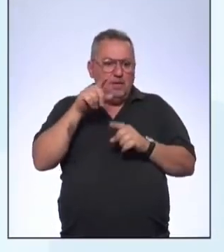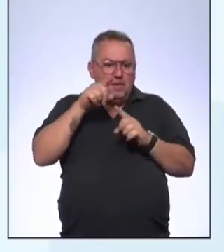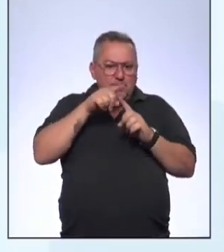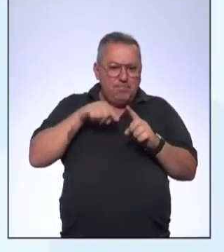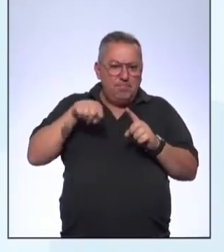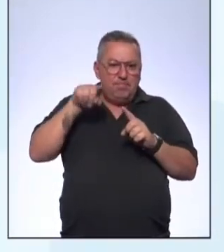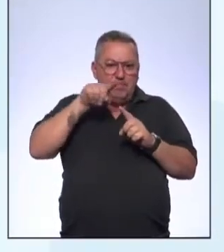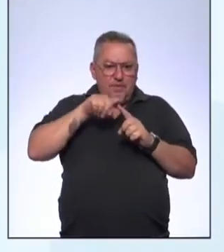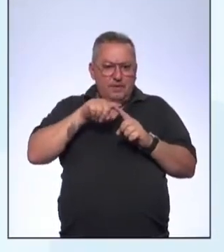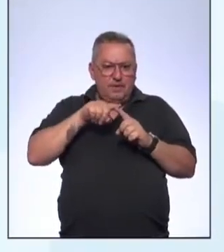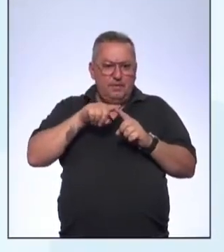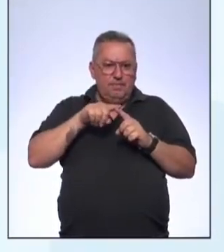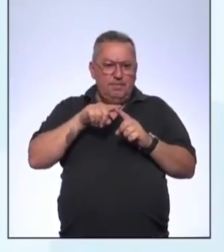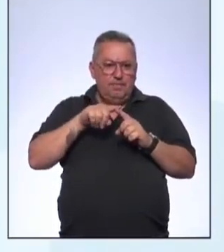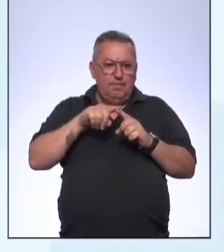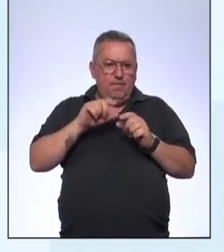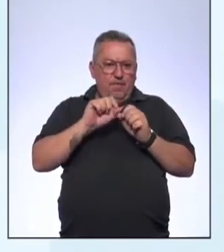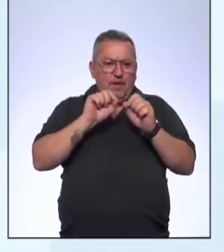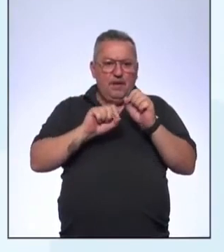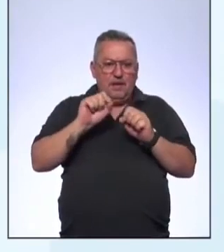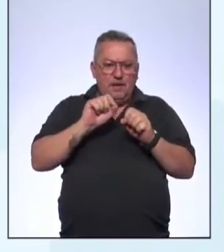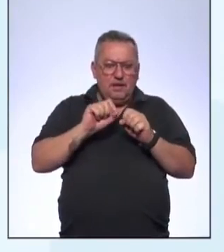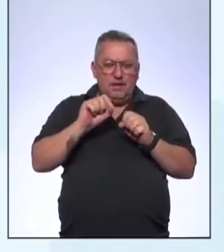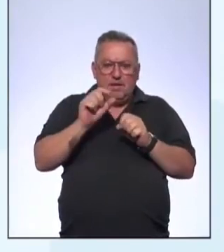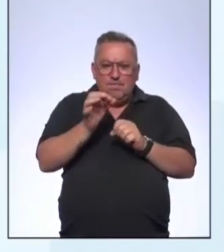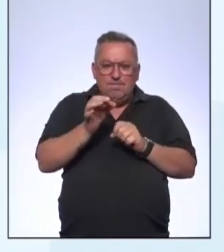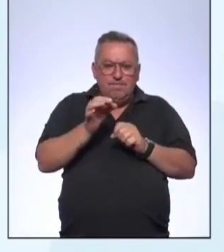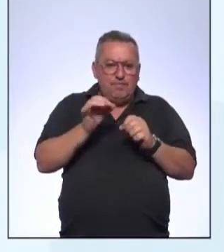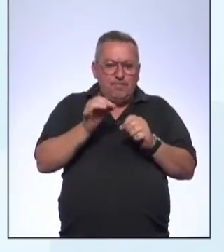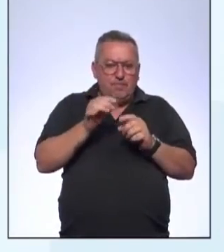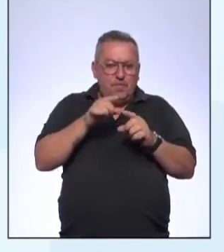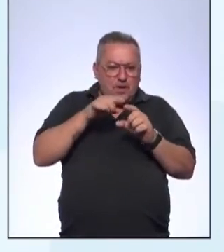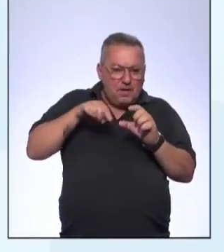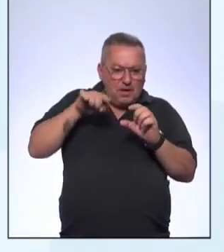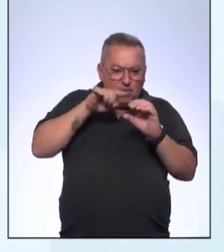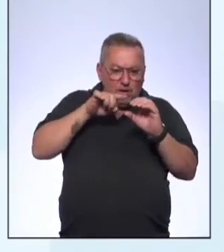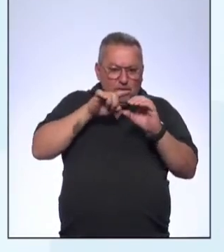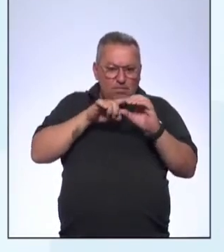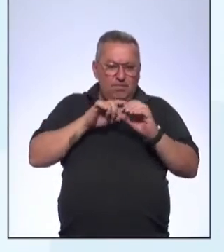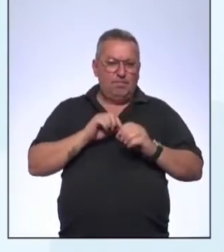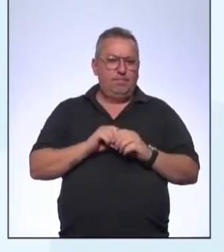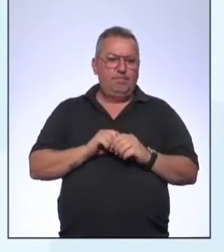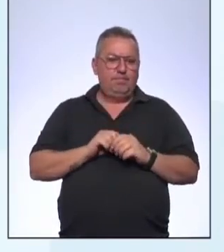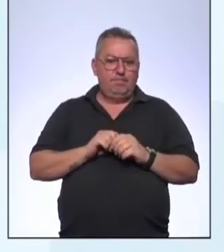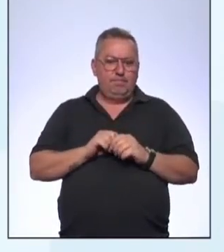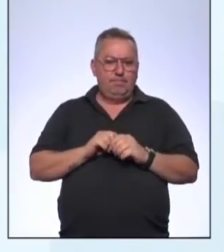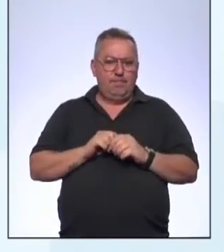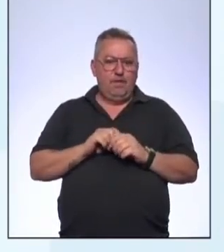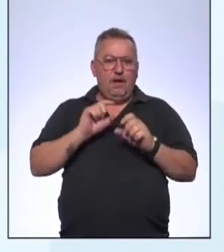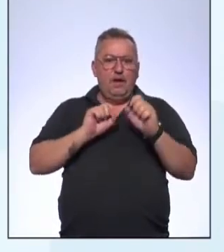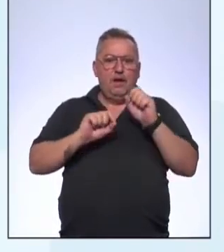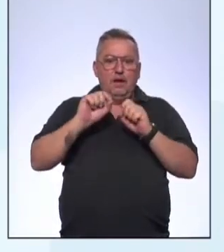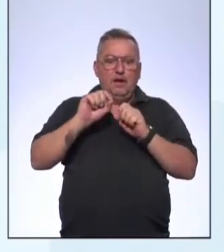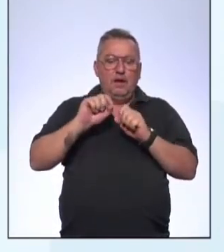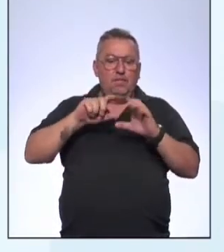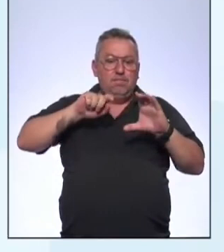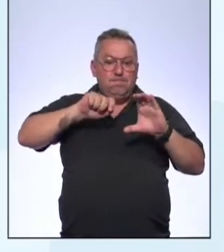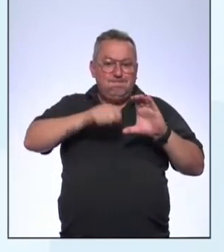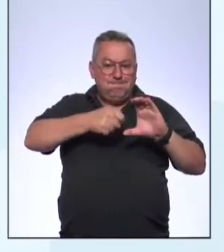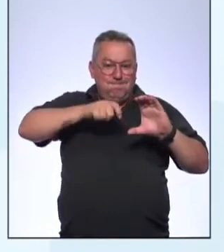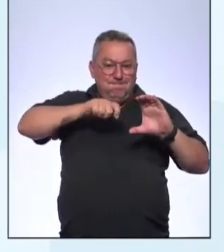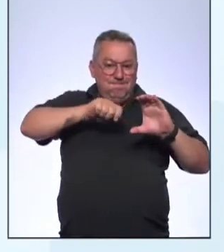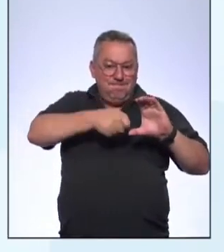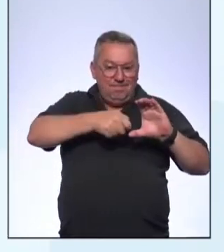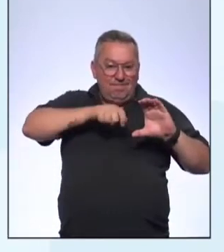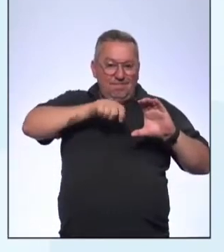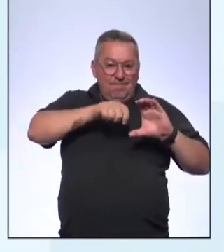circular. Então foi lá, pediram para o cara fazer essa peça aí que está na imagem para vocês. Que será parafusada, ou seja,